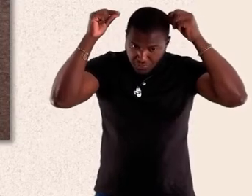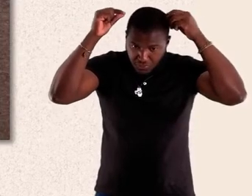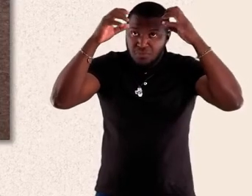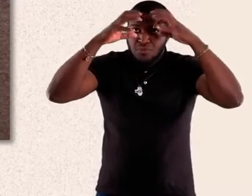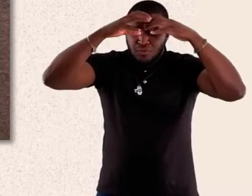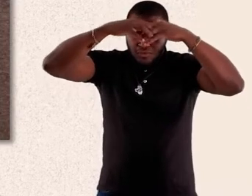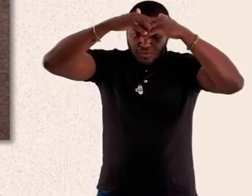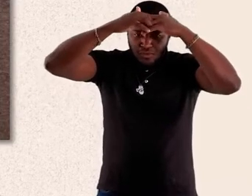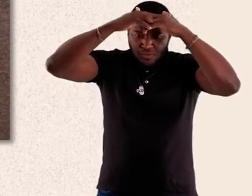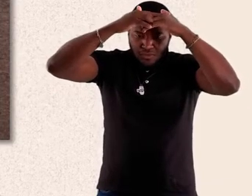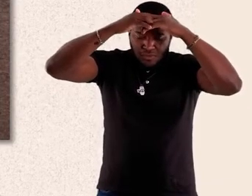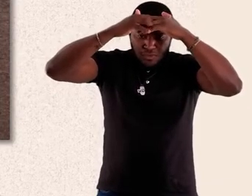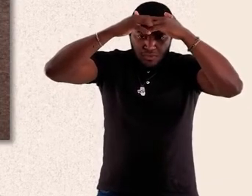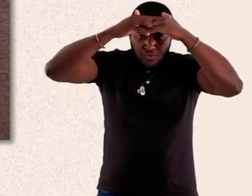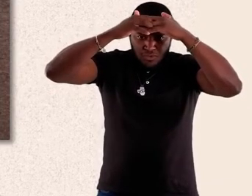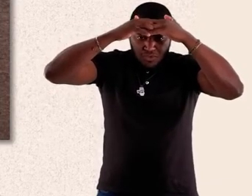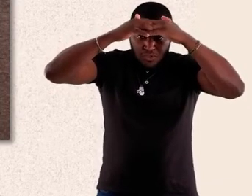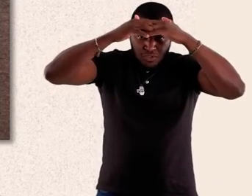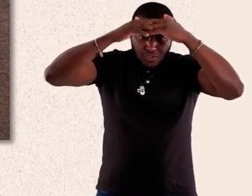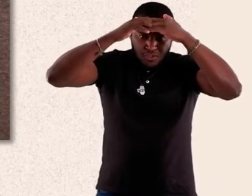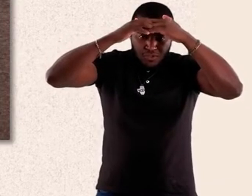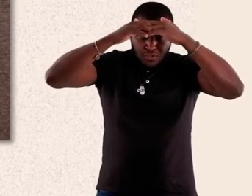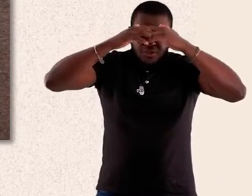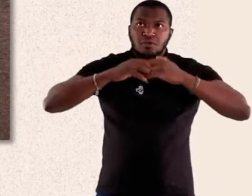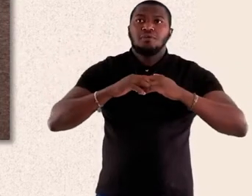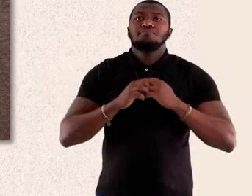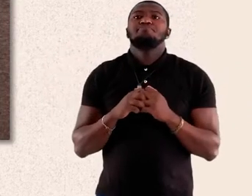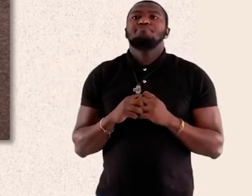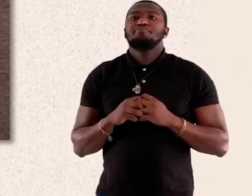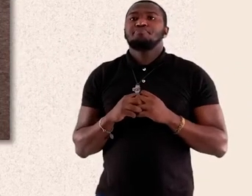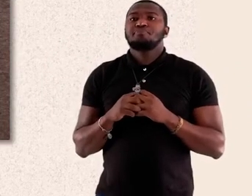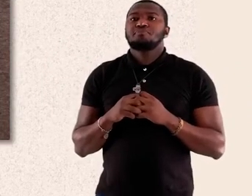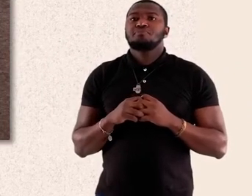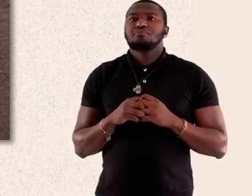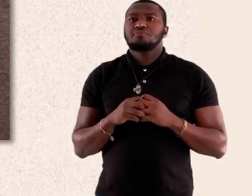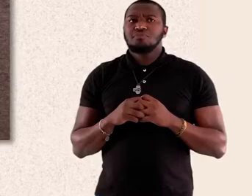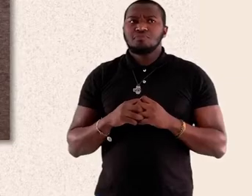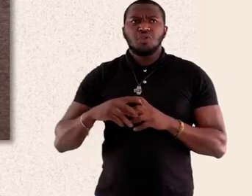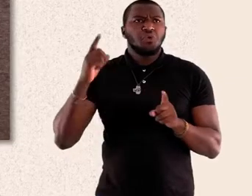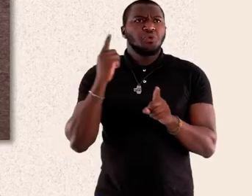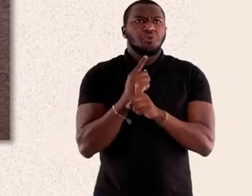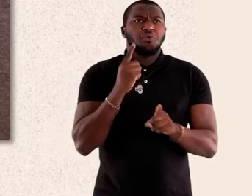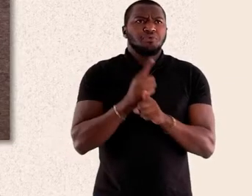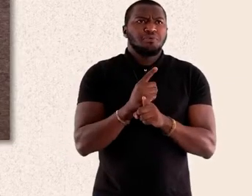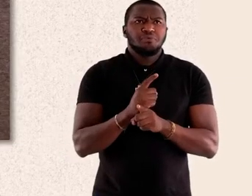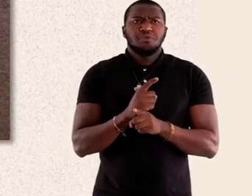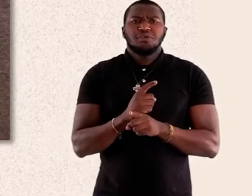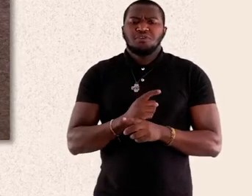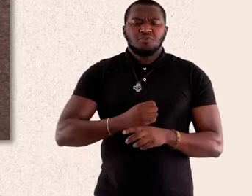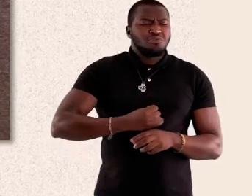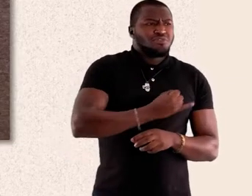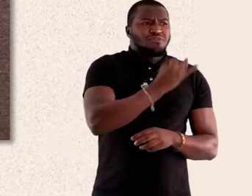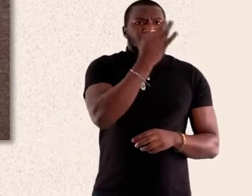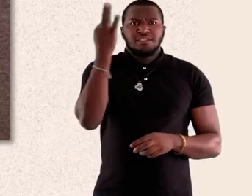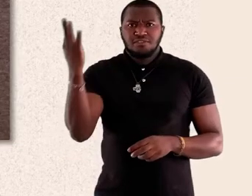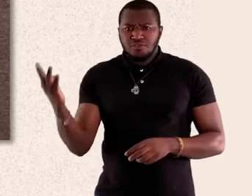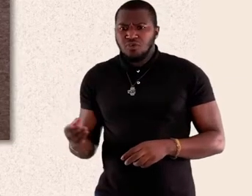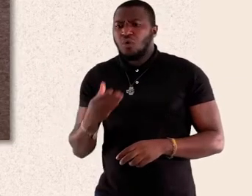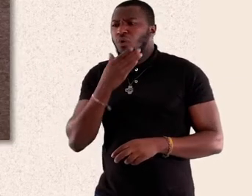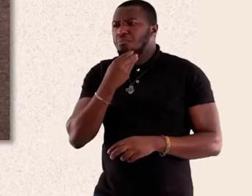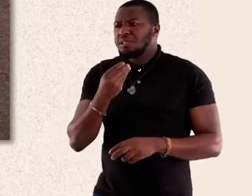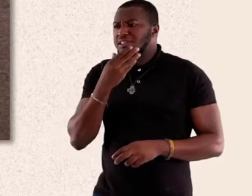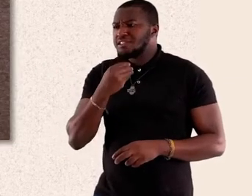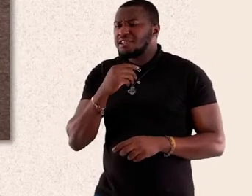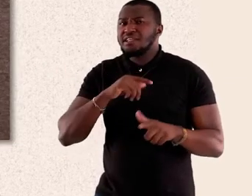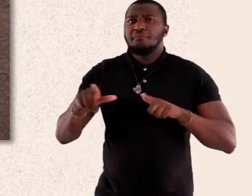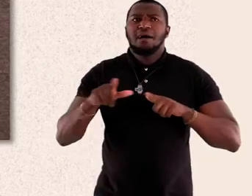que medem atividade cerebral não se mede que é um encontro de Altos executivos que acontecem em Los Angeles caríssimo e